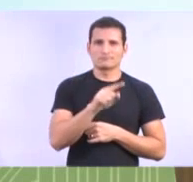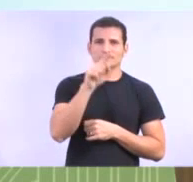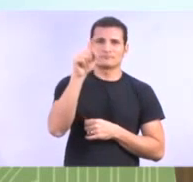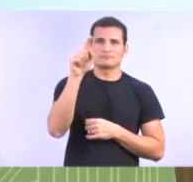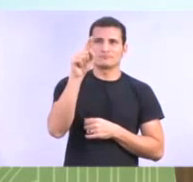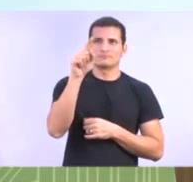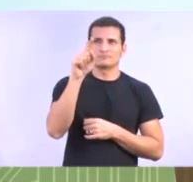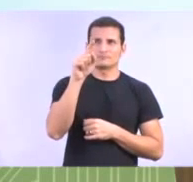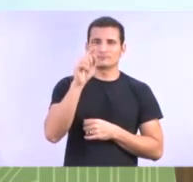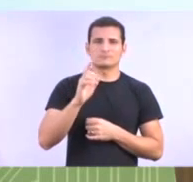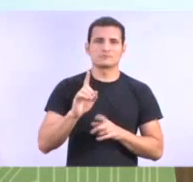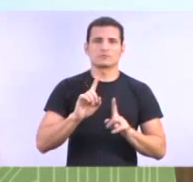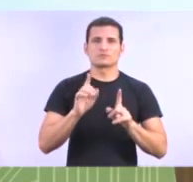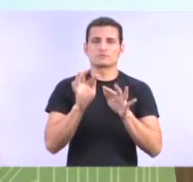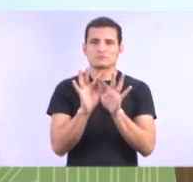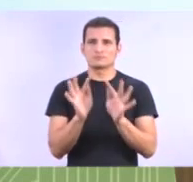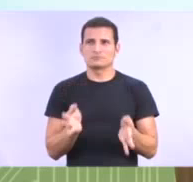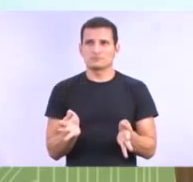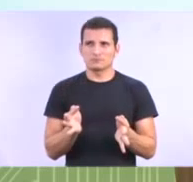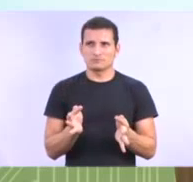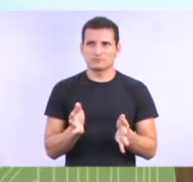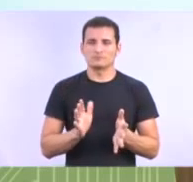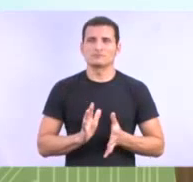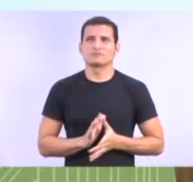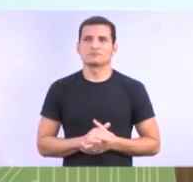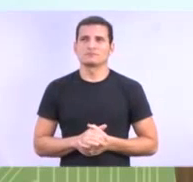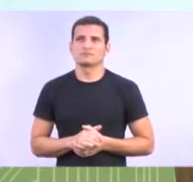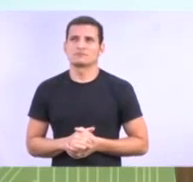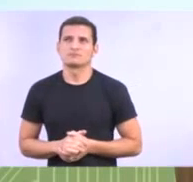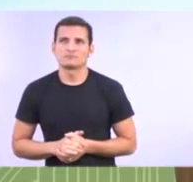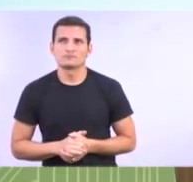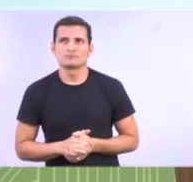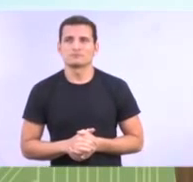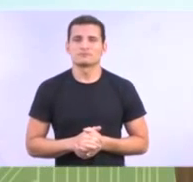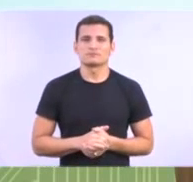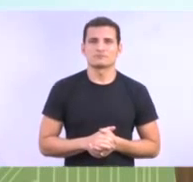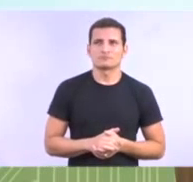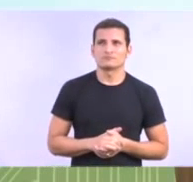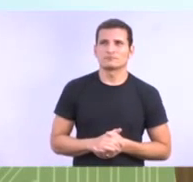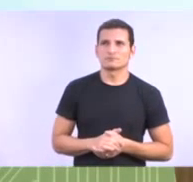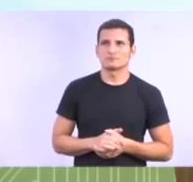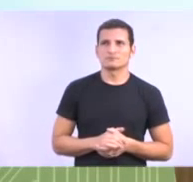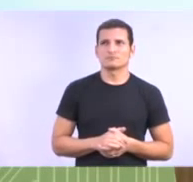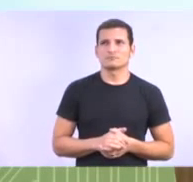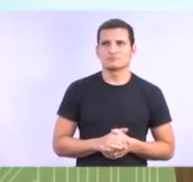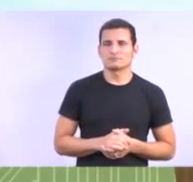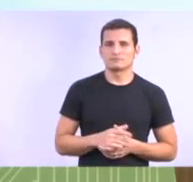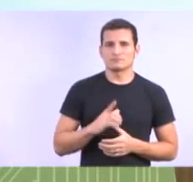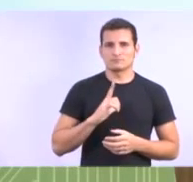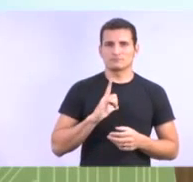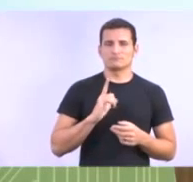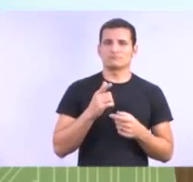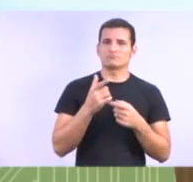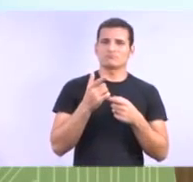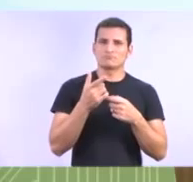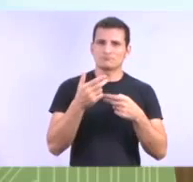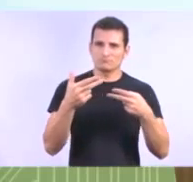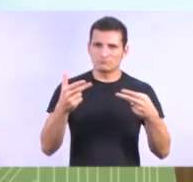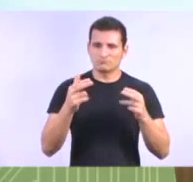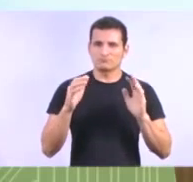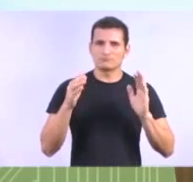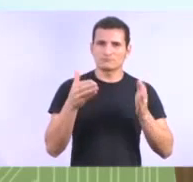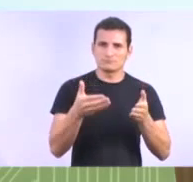oposto. Não é simplesmente como a gente empurrar para um lado ou empurrar para um outro. Existem equipamentos específicos para